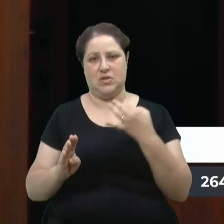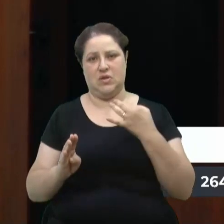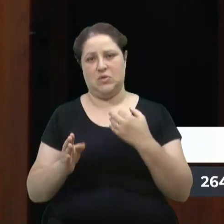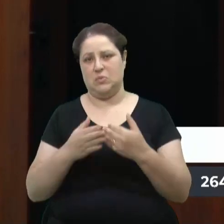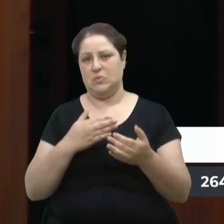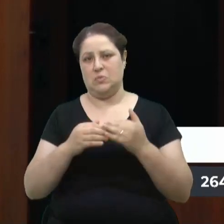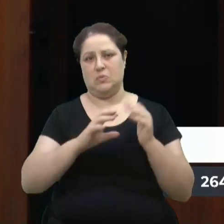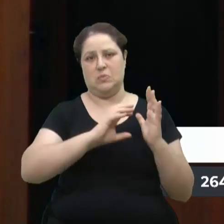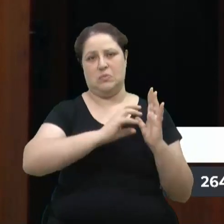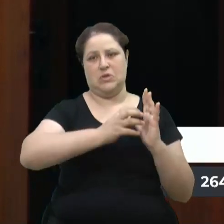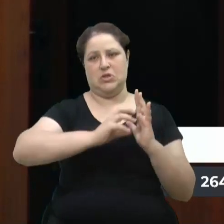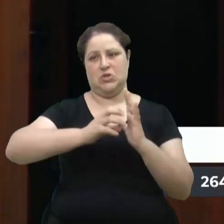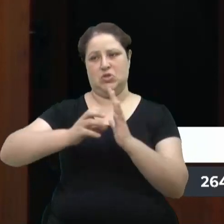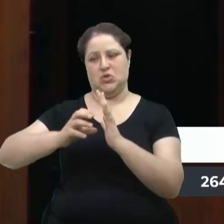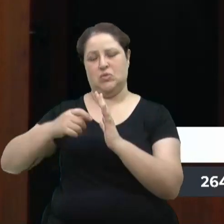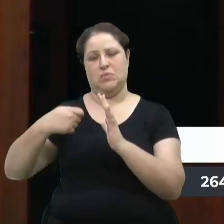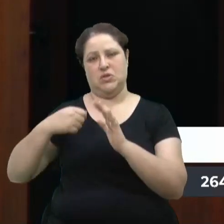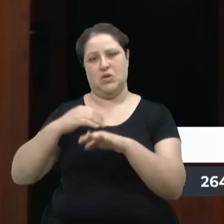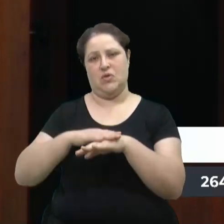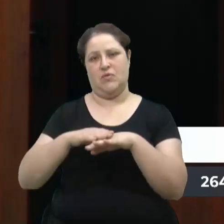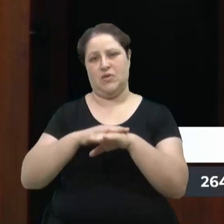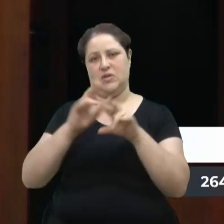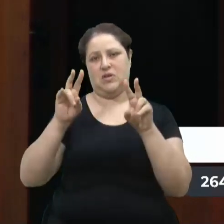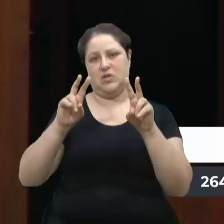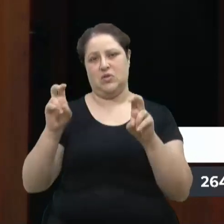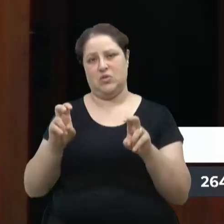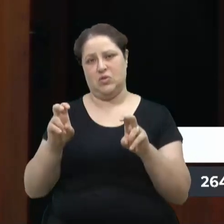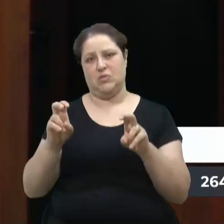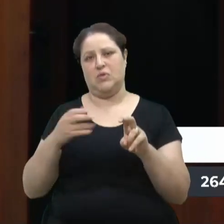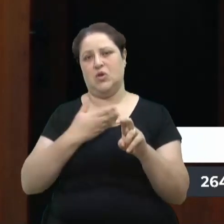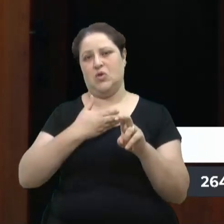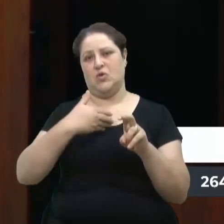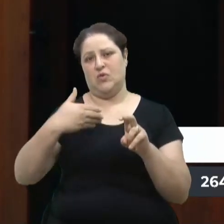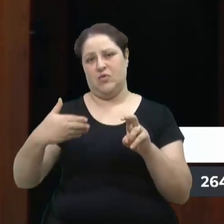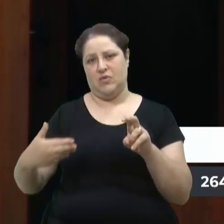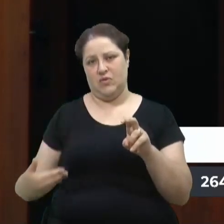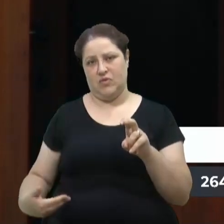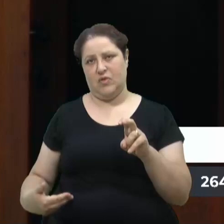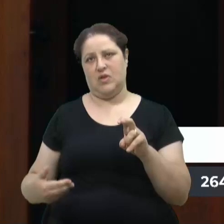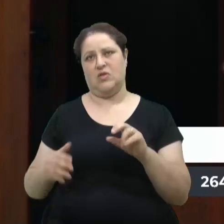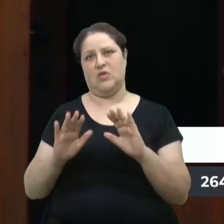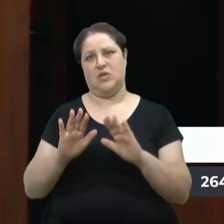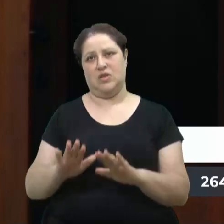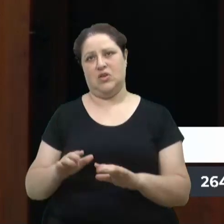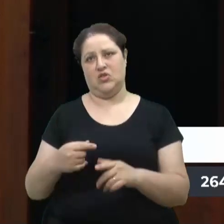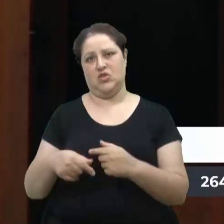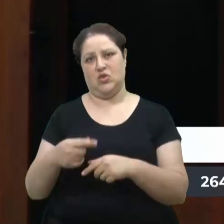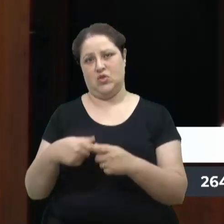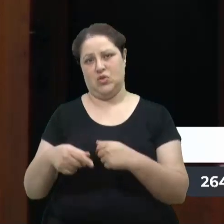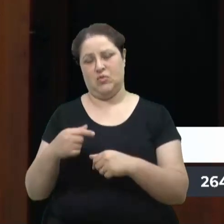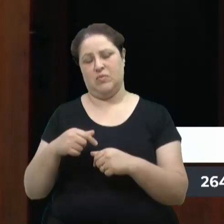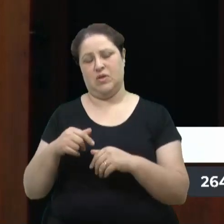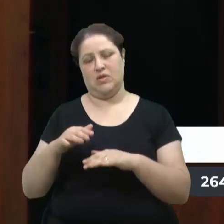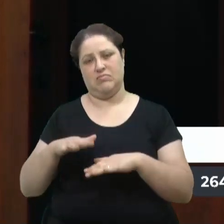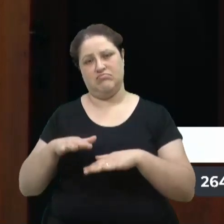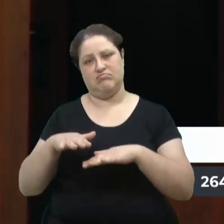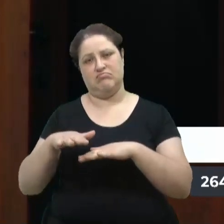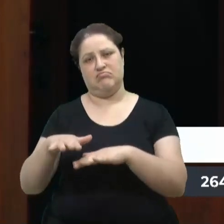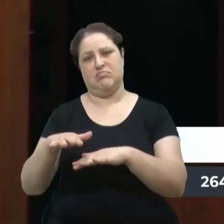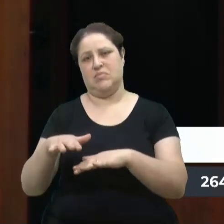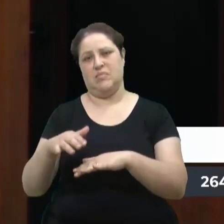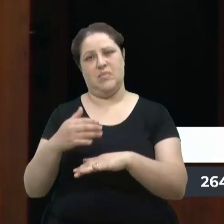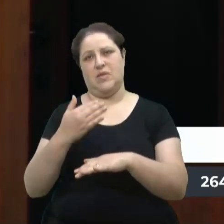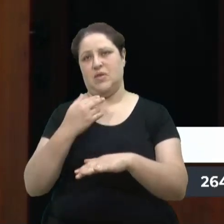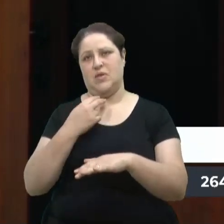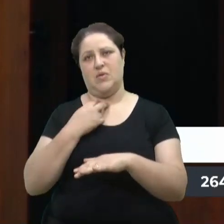partido, comecem a falar um pouquinho sobre governo, deixe a economia andar. Não peça